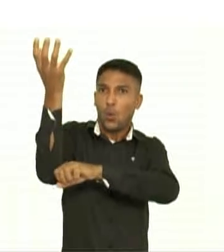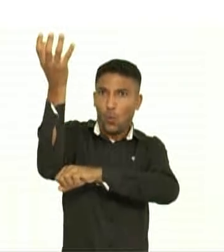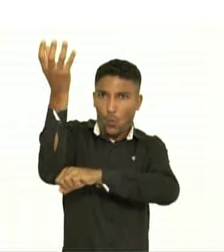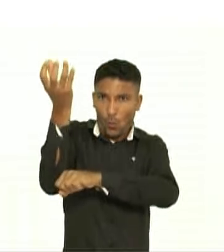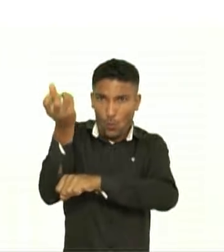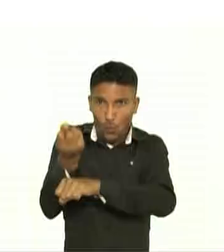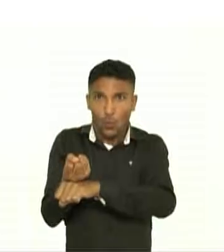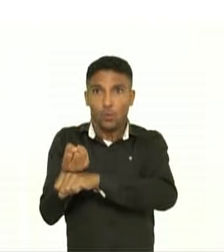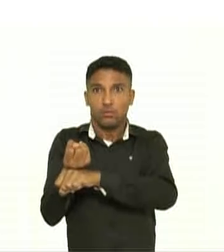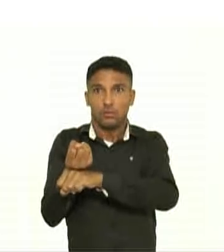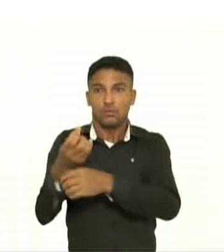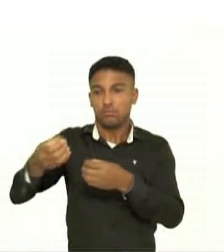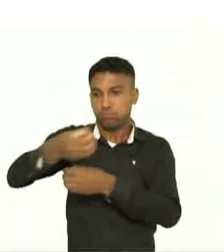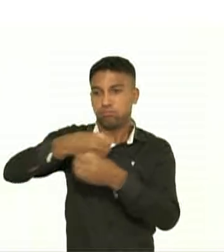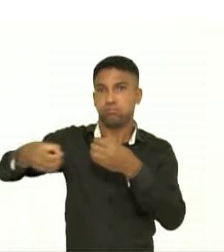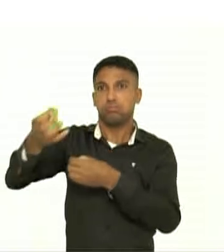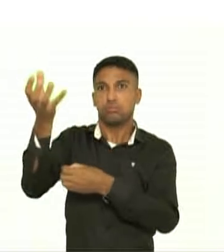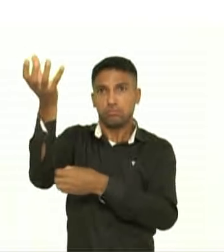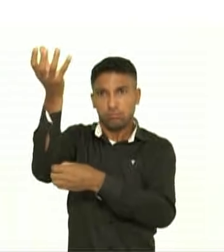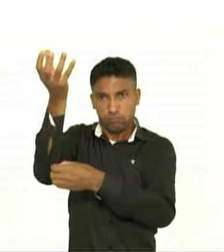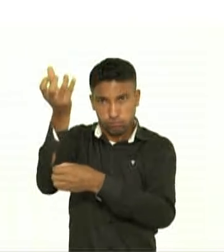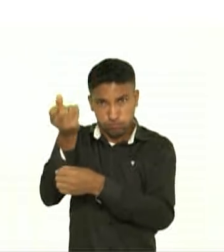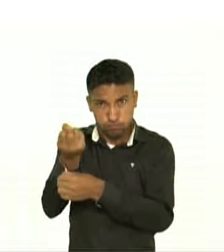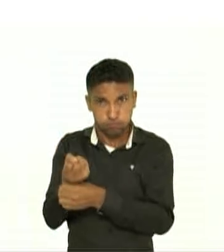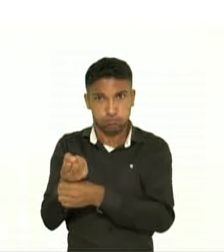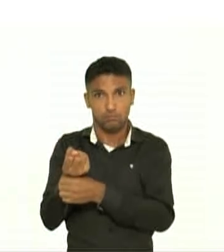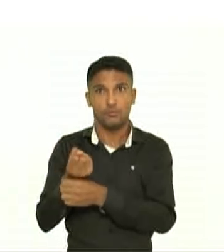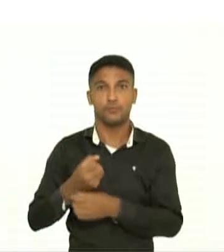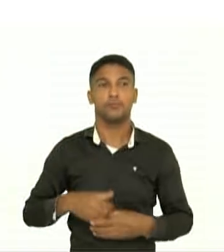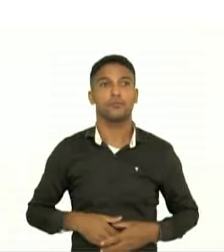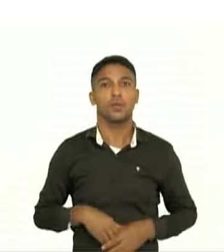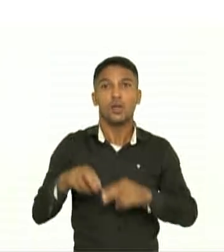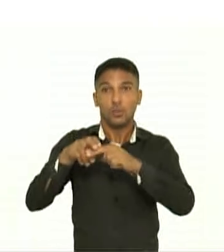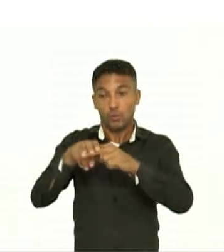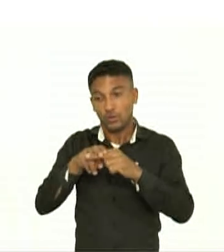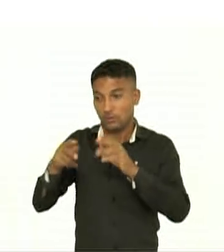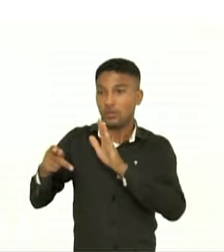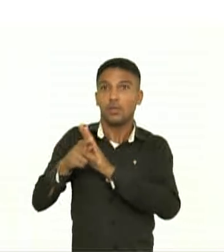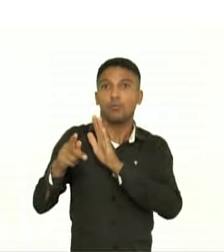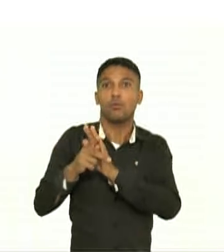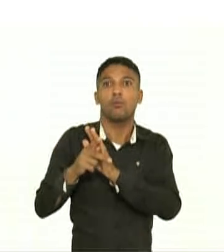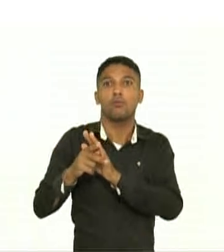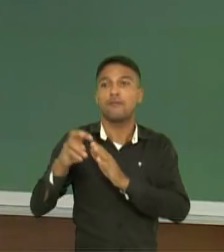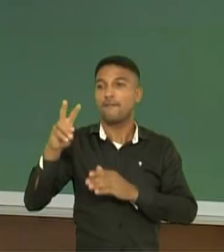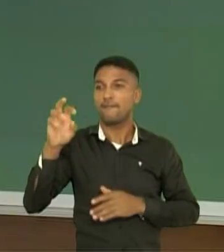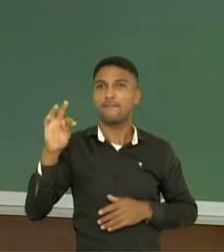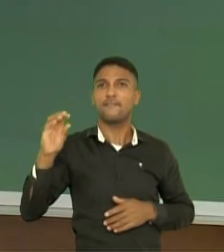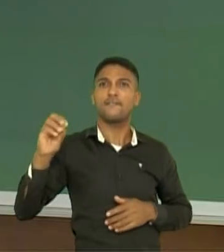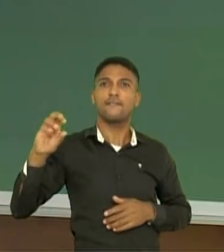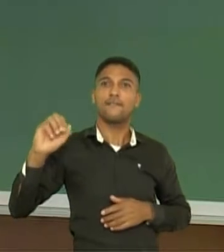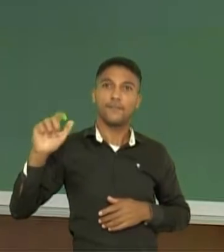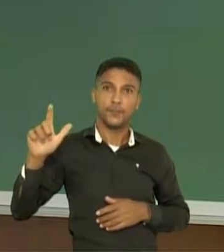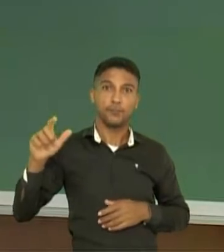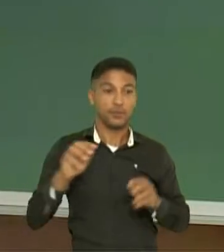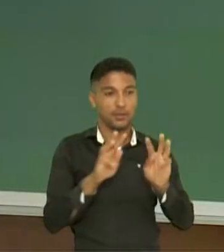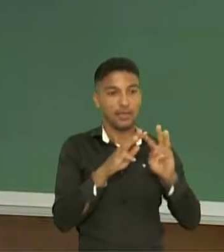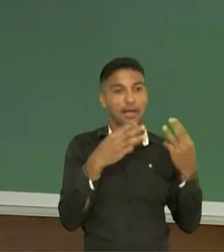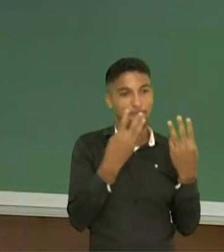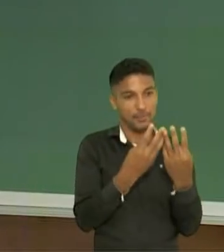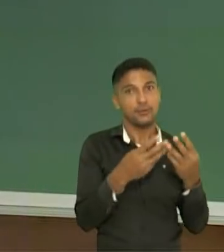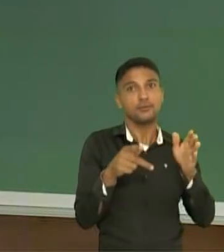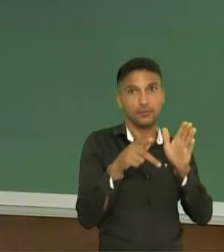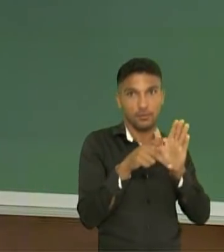vetorial. A massa é a quantidade de matéria que compõe o corpo e é uma grandeza escalar. Aquelas grandezas fundamentais que a gente já